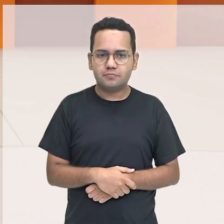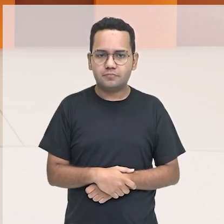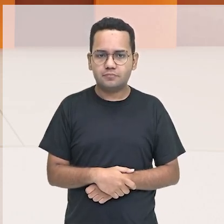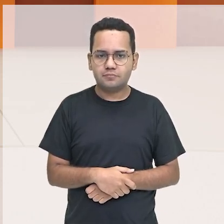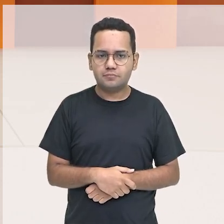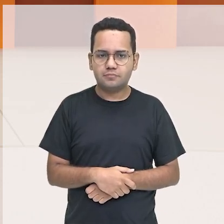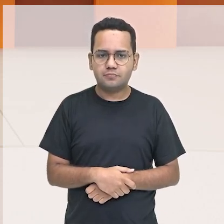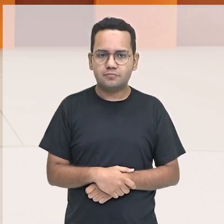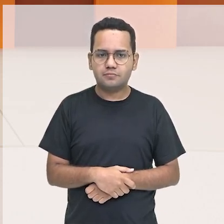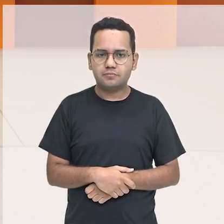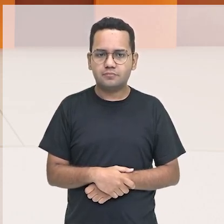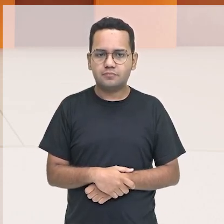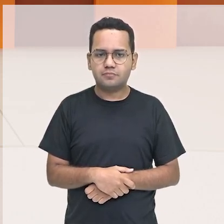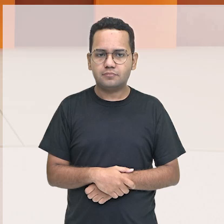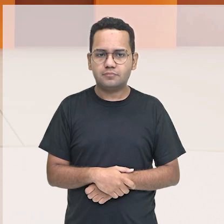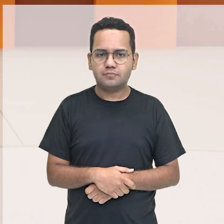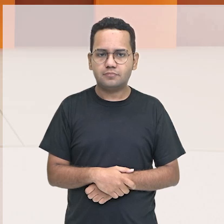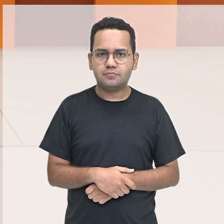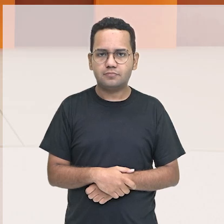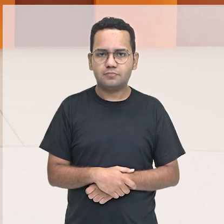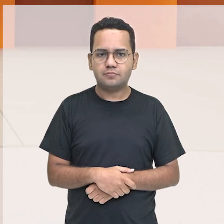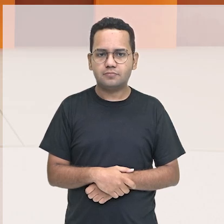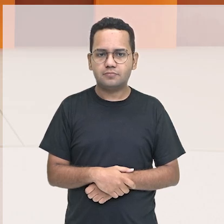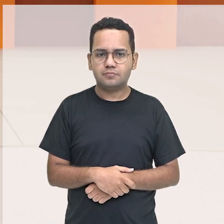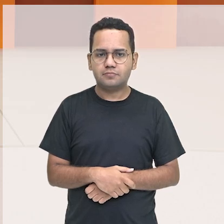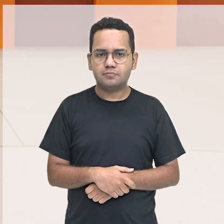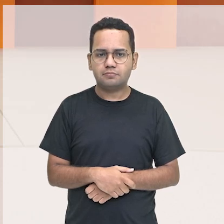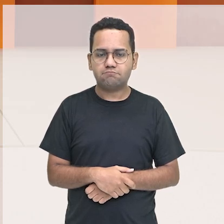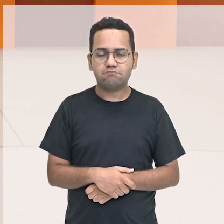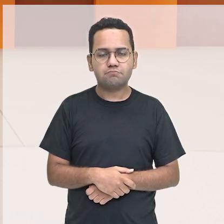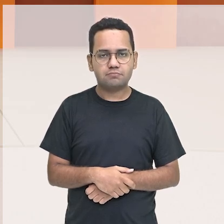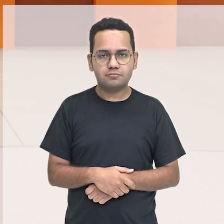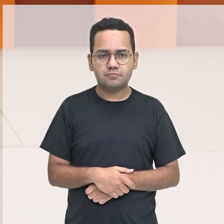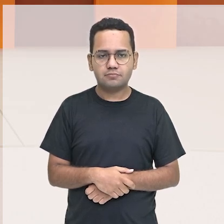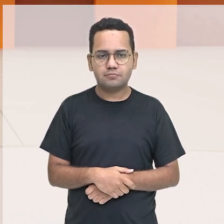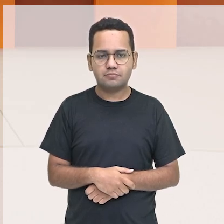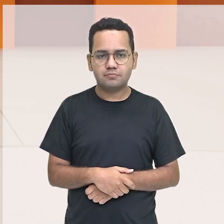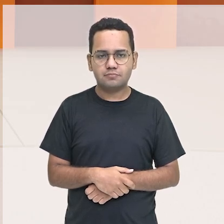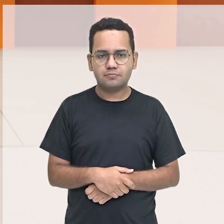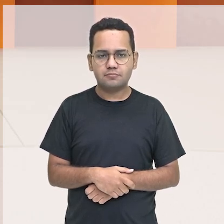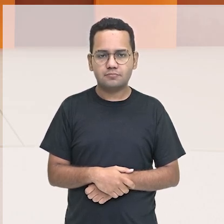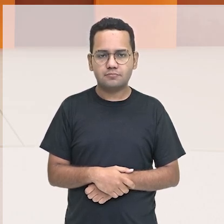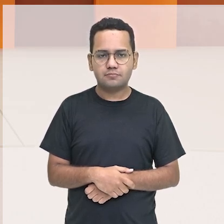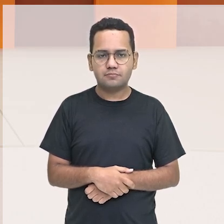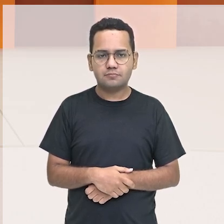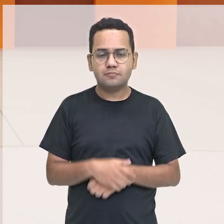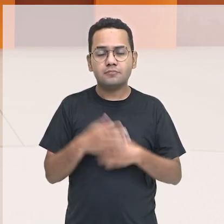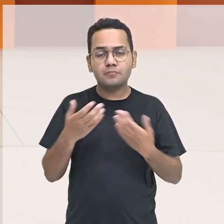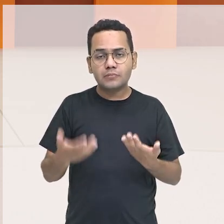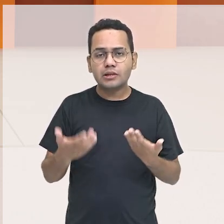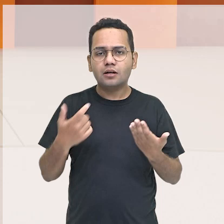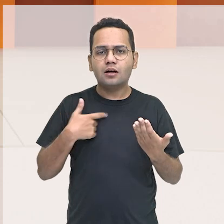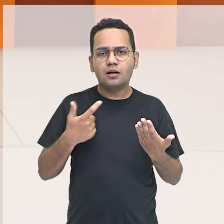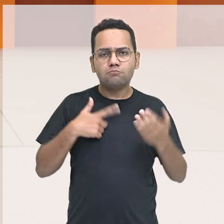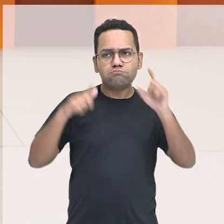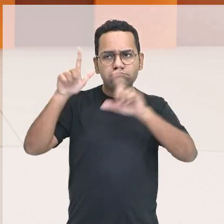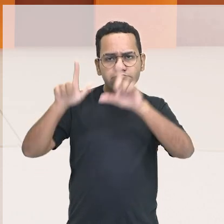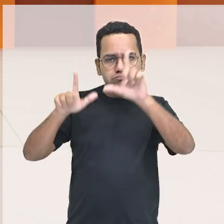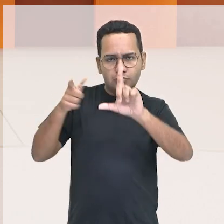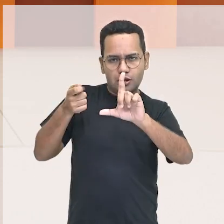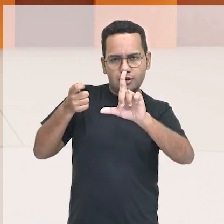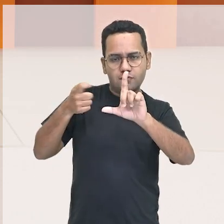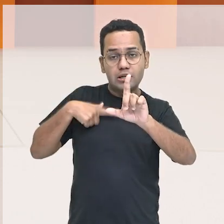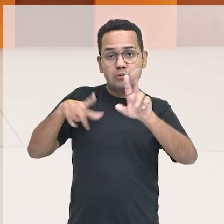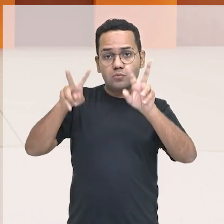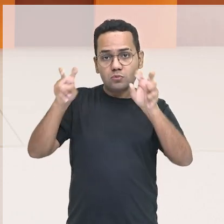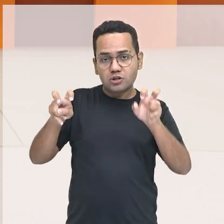aí, estava vendo hoje no noticiário que está voltando o coqueluche, né? Que era uma doença que estava extinta do